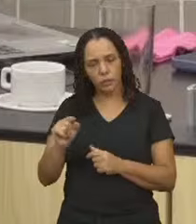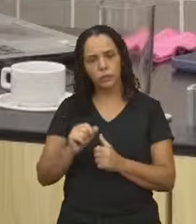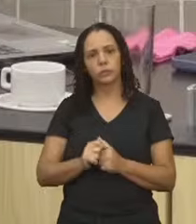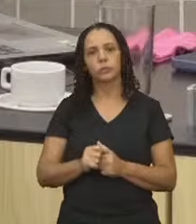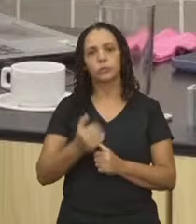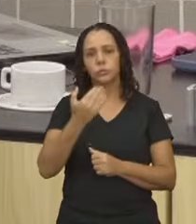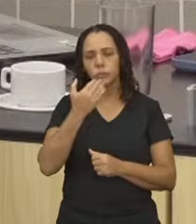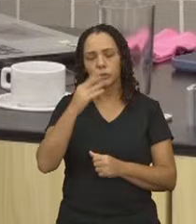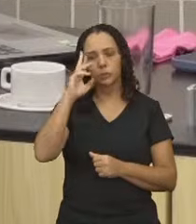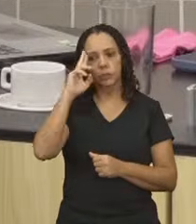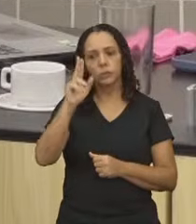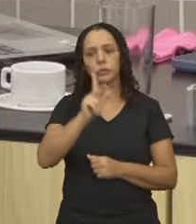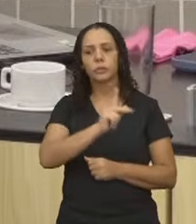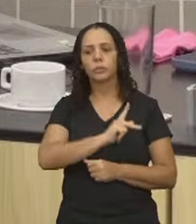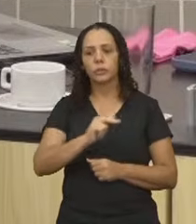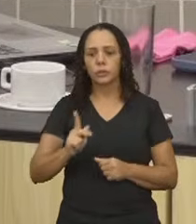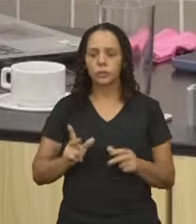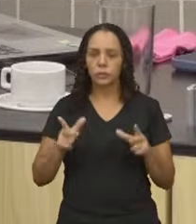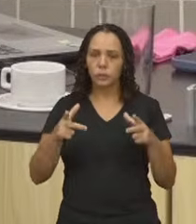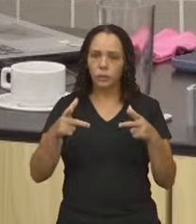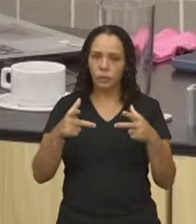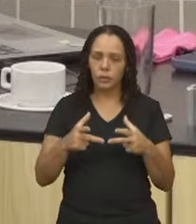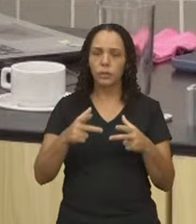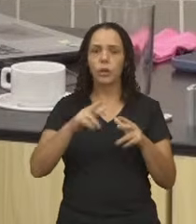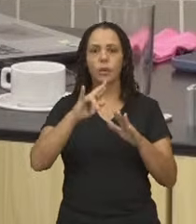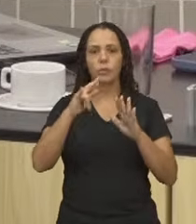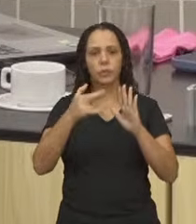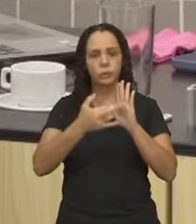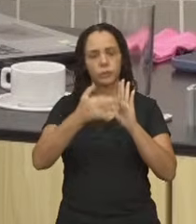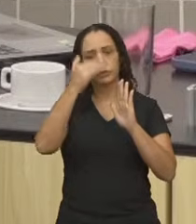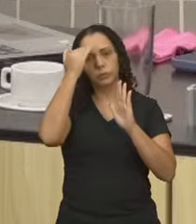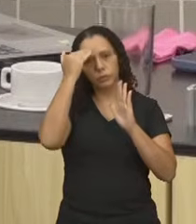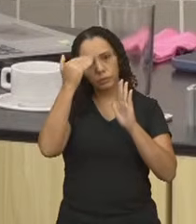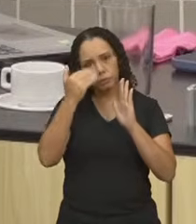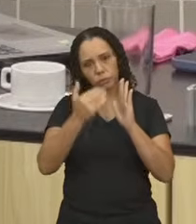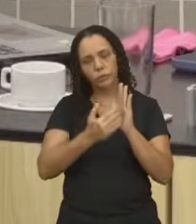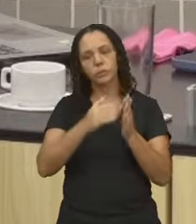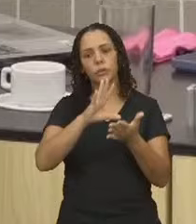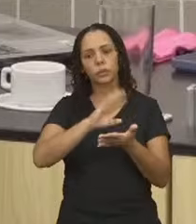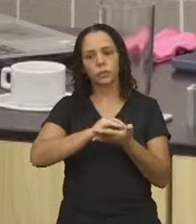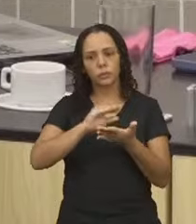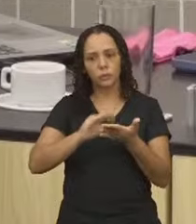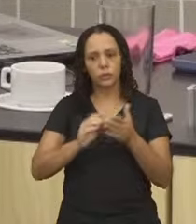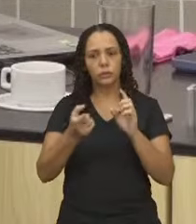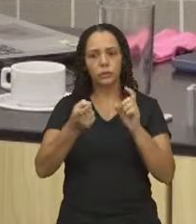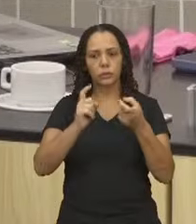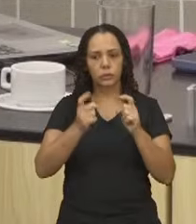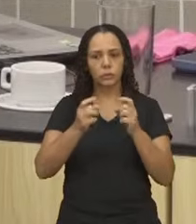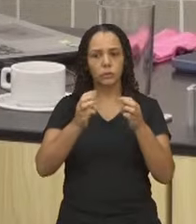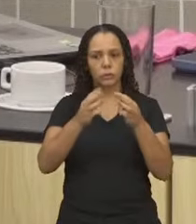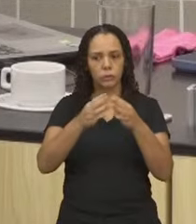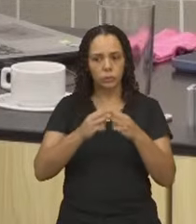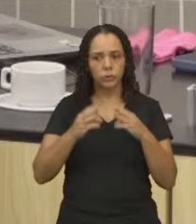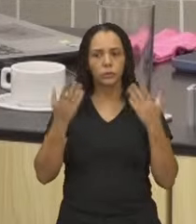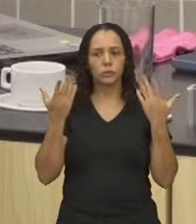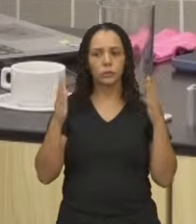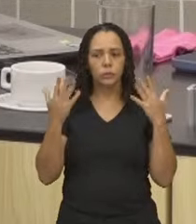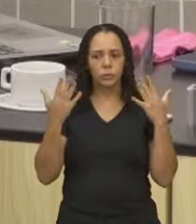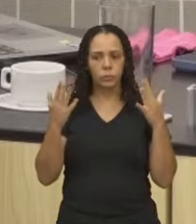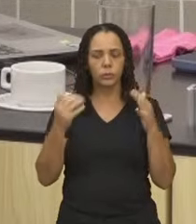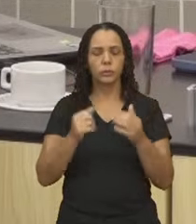casa, cumpridas as formalidades regimentais, conste nos trabalhos desta sessão o registro de moção de aplausos.